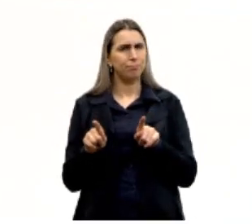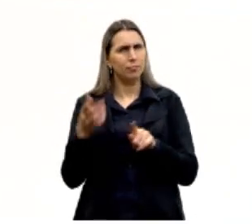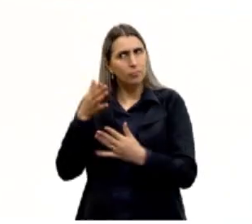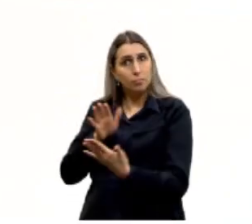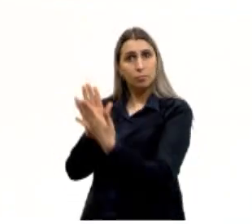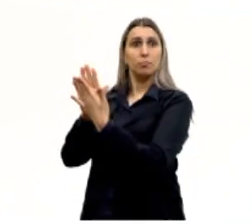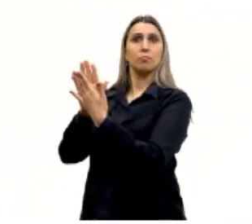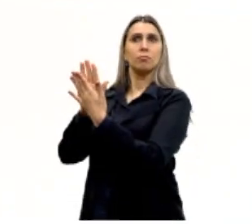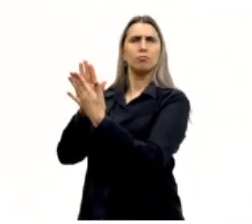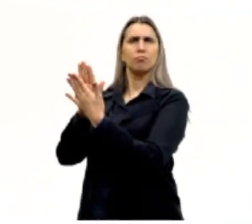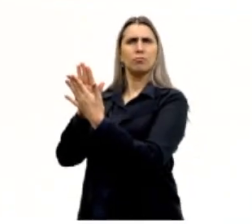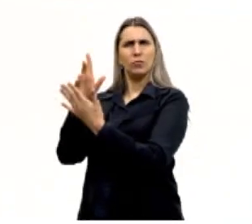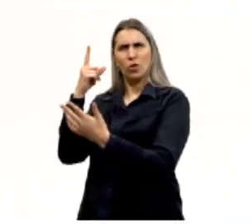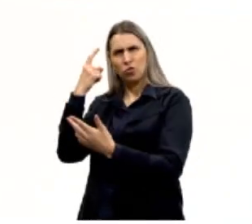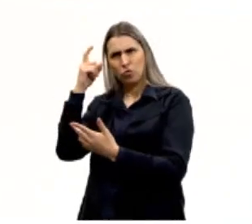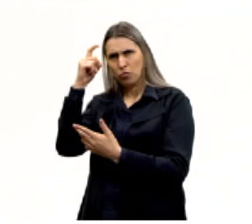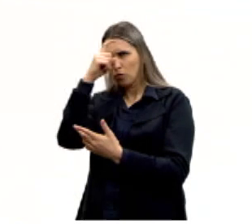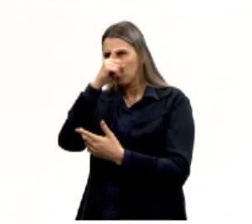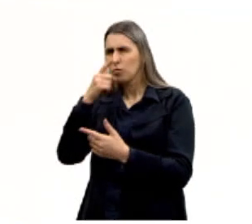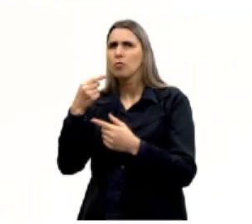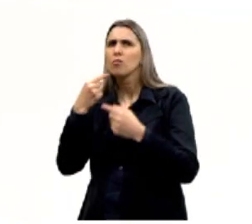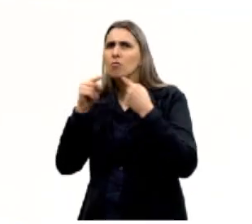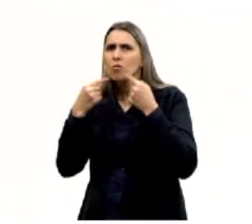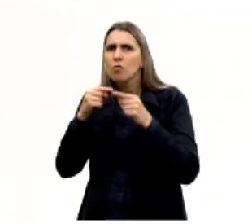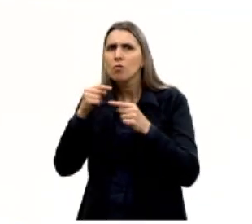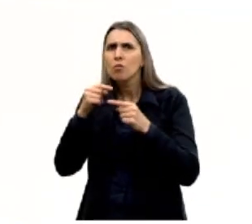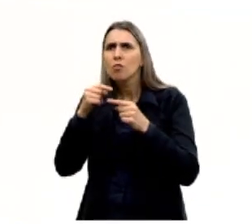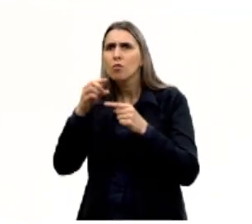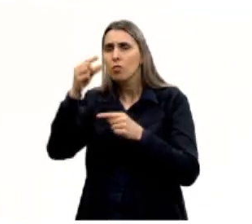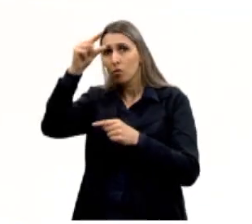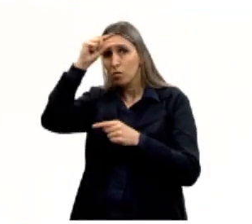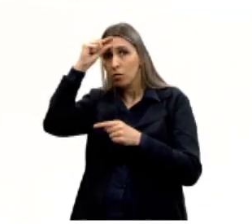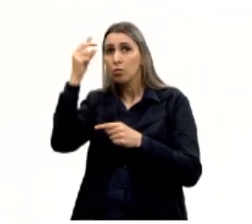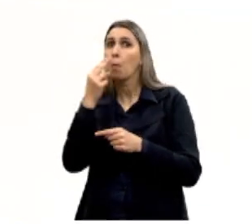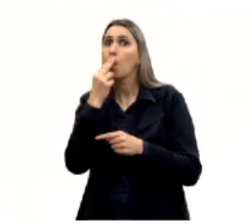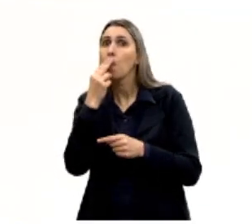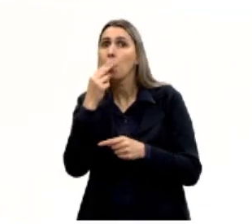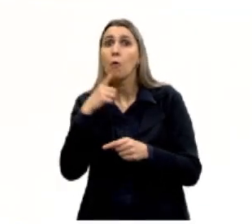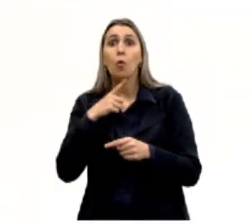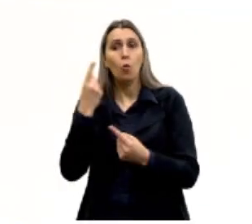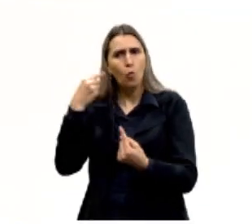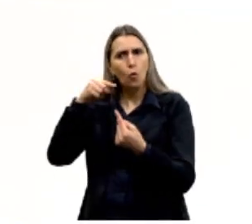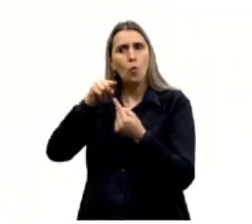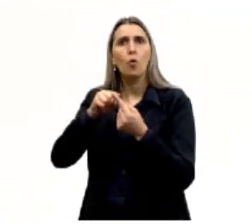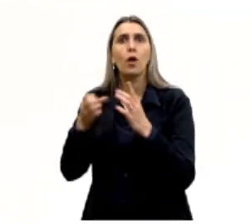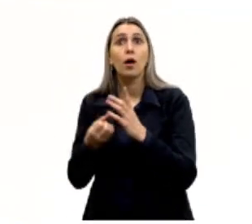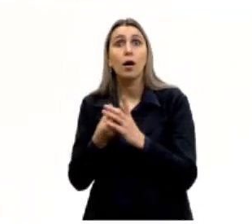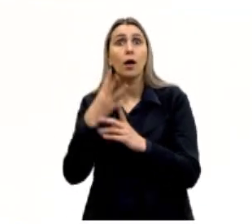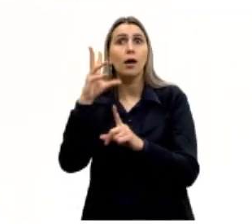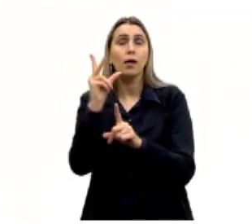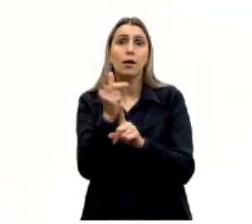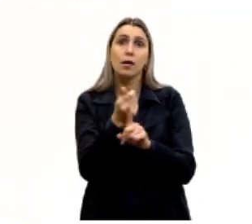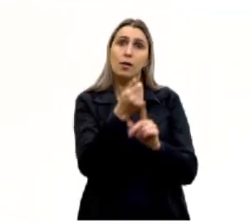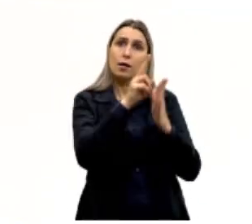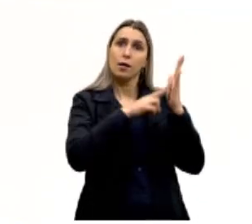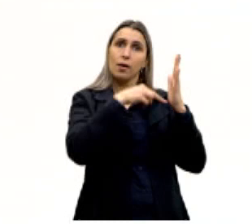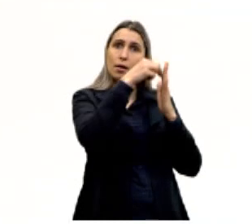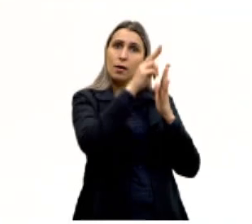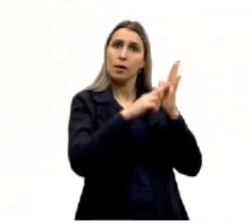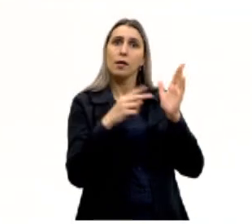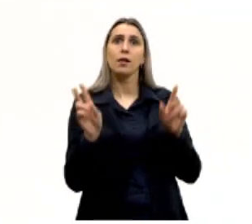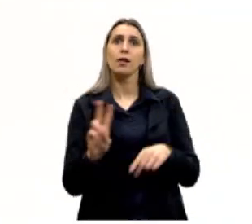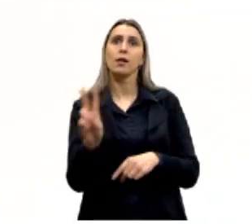enfrentou as duras críticas de Monteiro Lobato e com a intenção de criar uma arte que